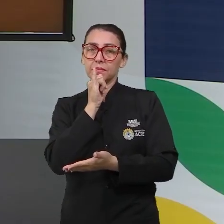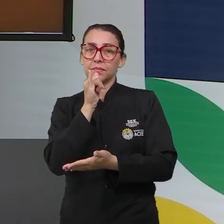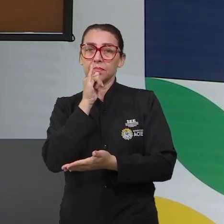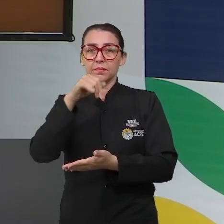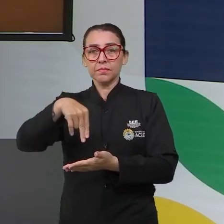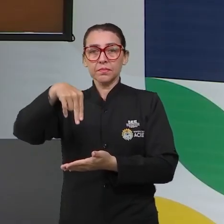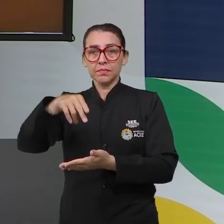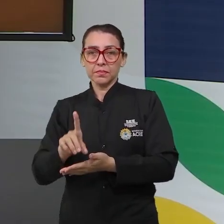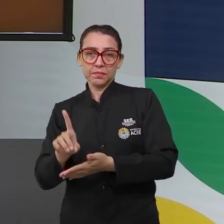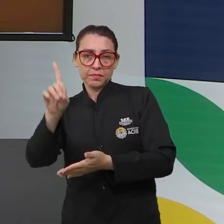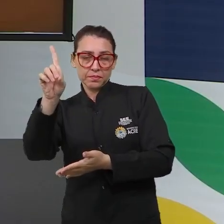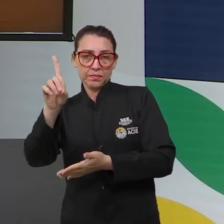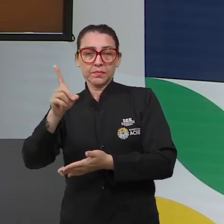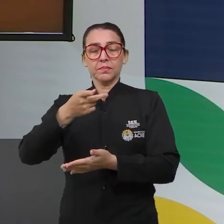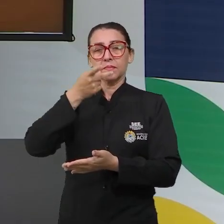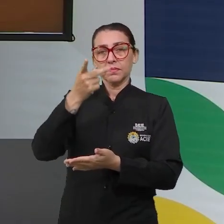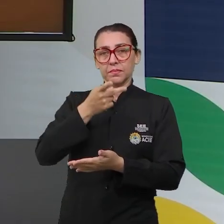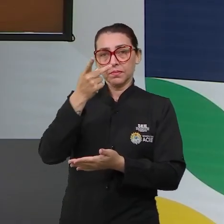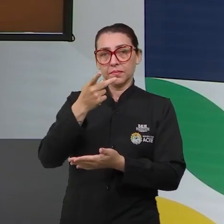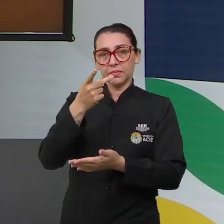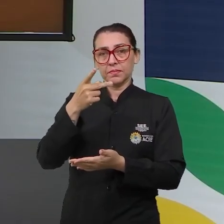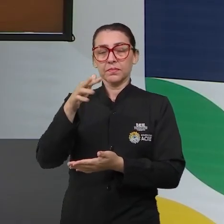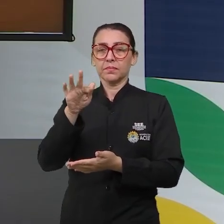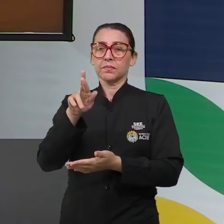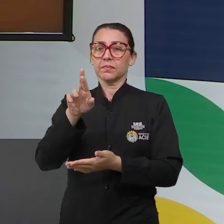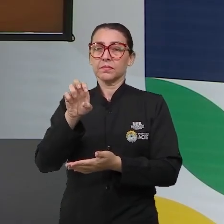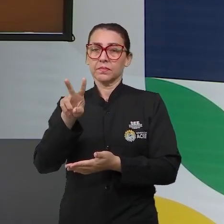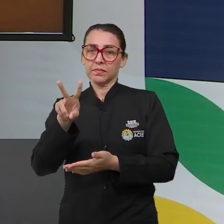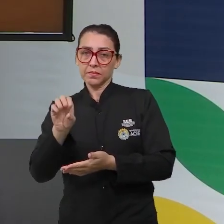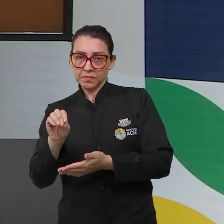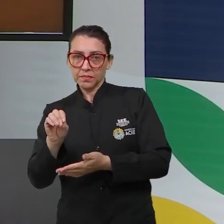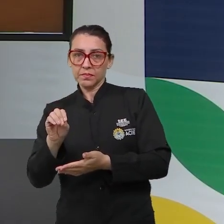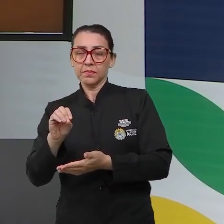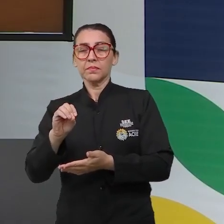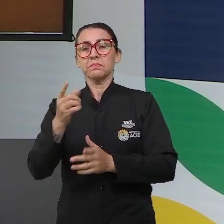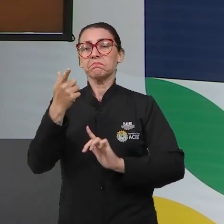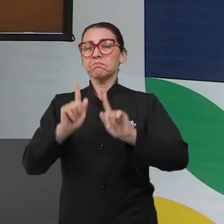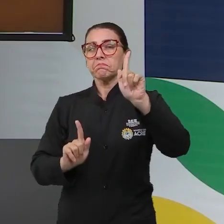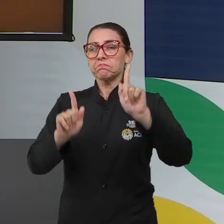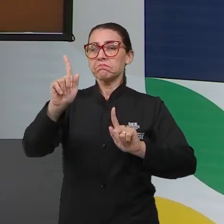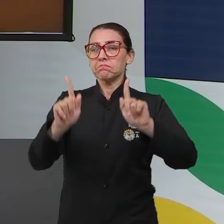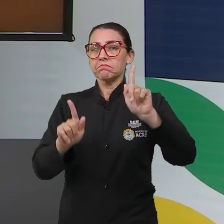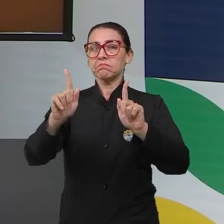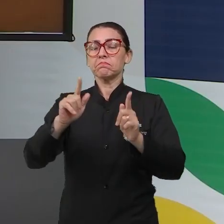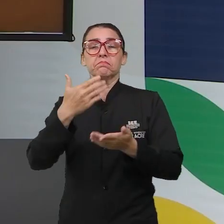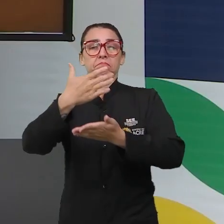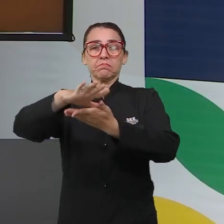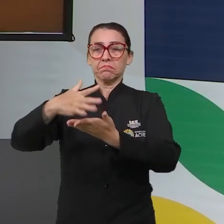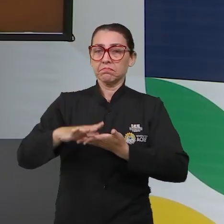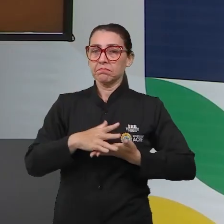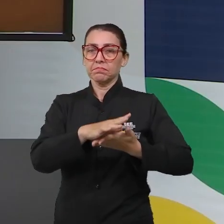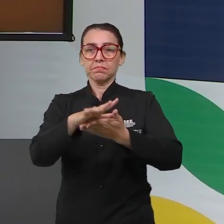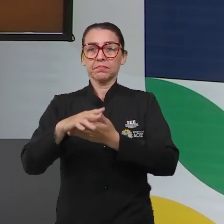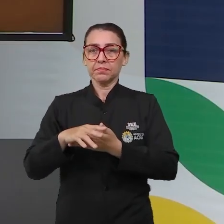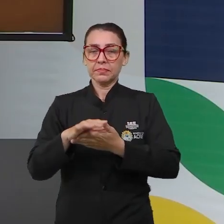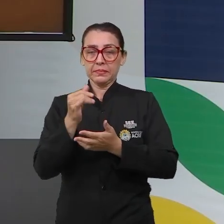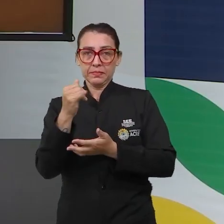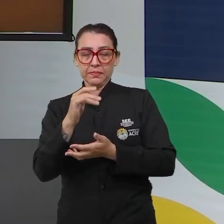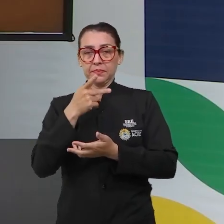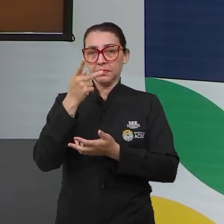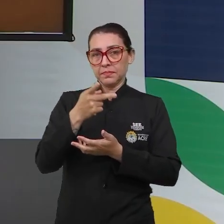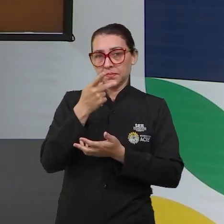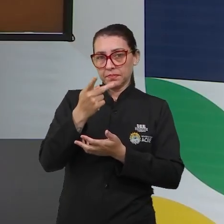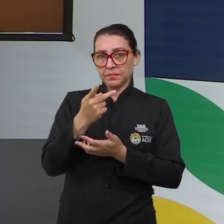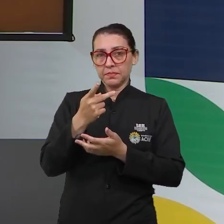Nordeste, nós estamos falando de quem? Do frevo, talvez, do carnaval, do samba. Então, se a gente